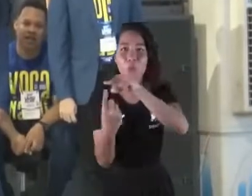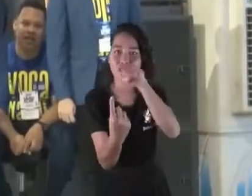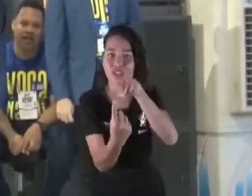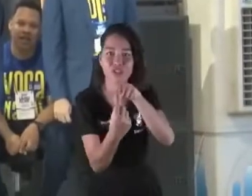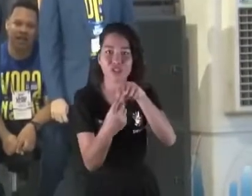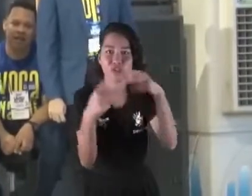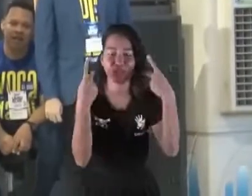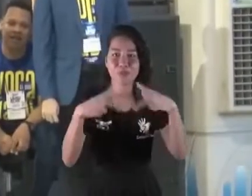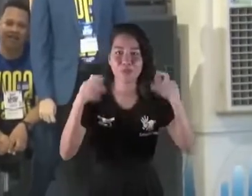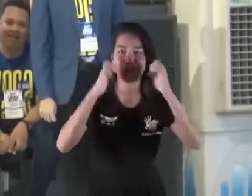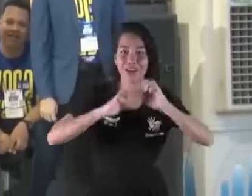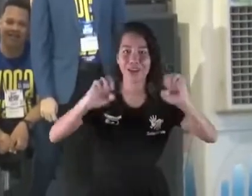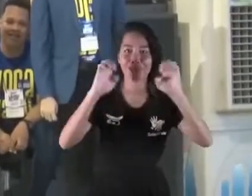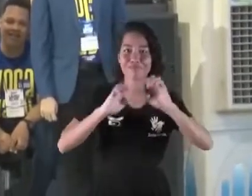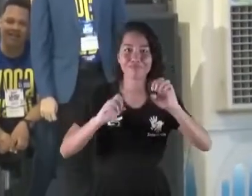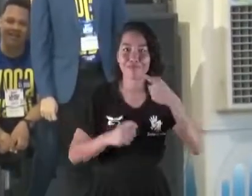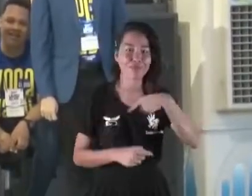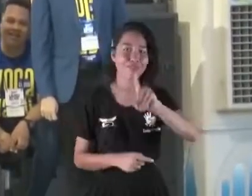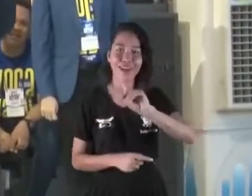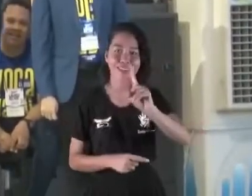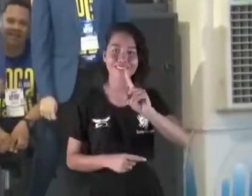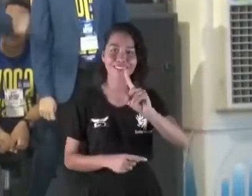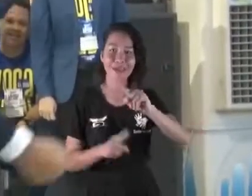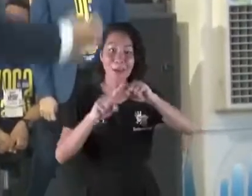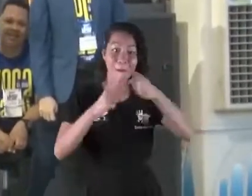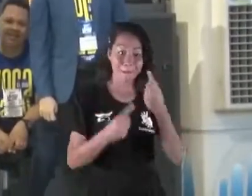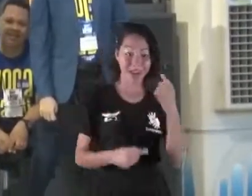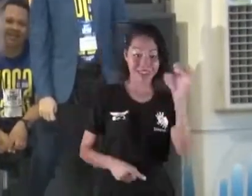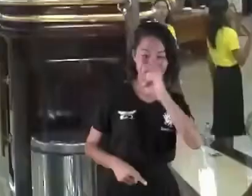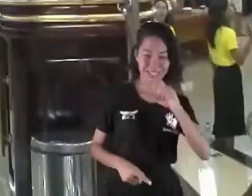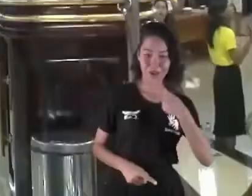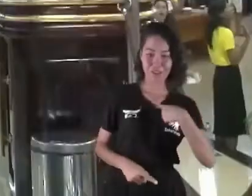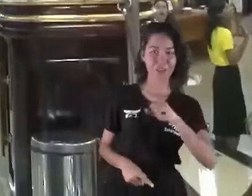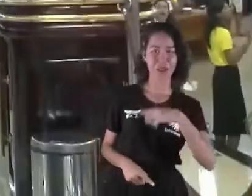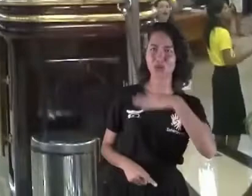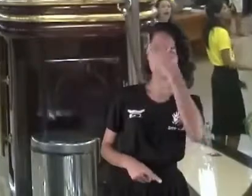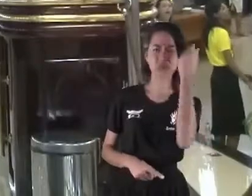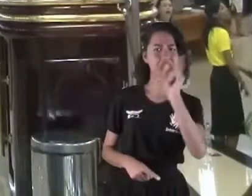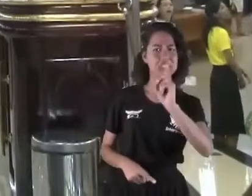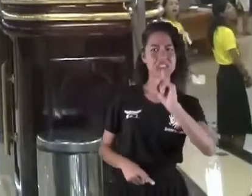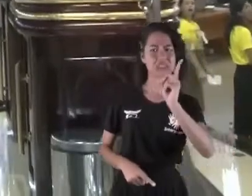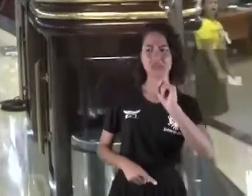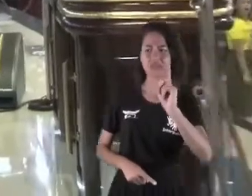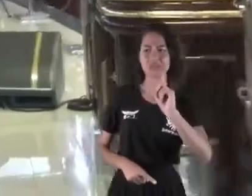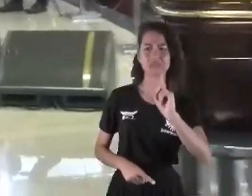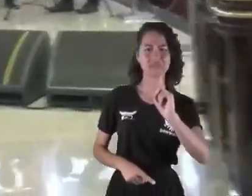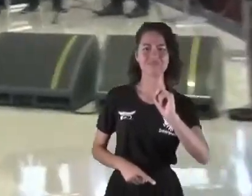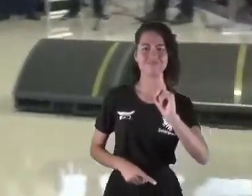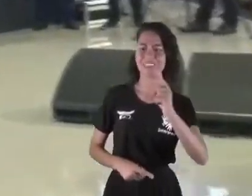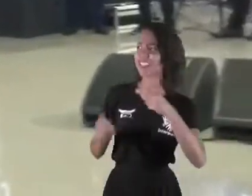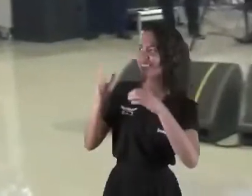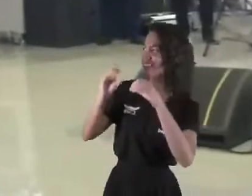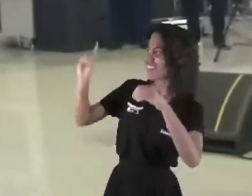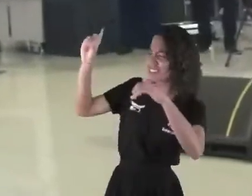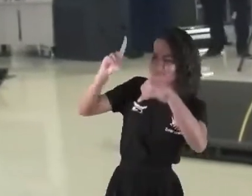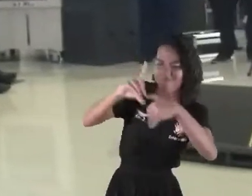diz: eu ainda não me esqueci aonde eu estava quando ele me